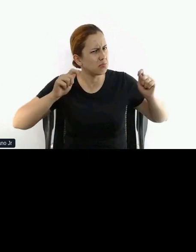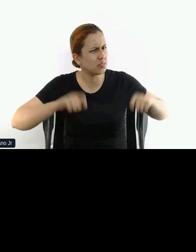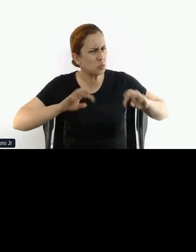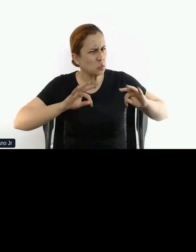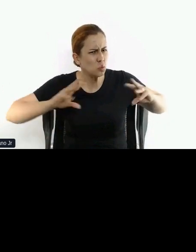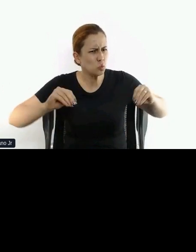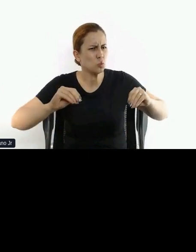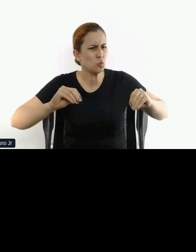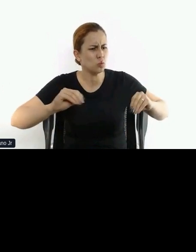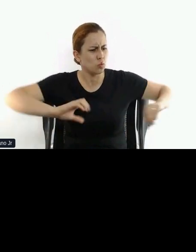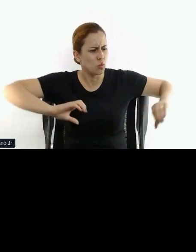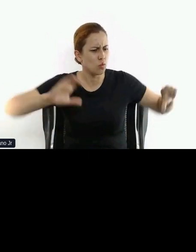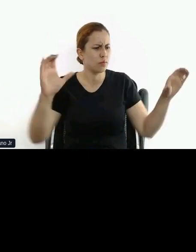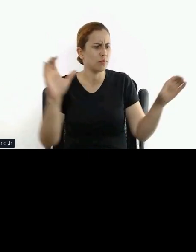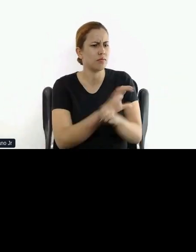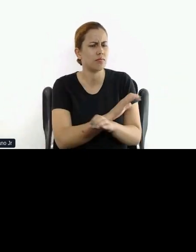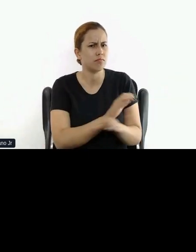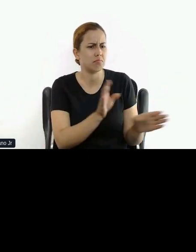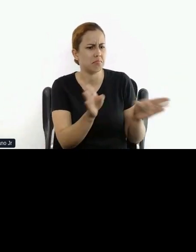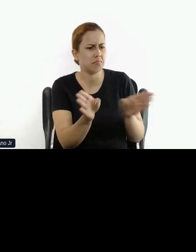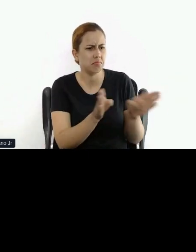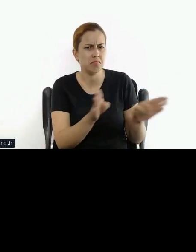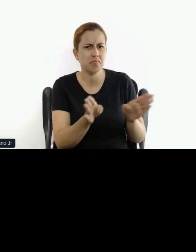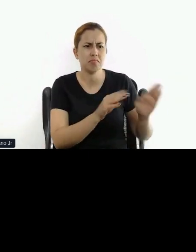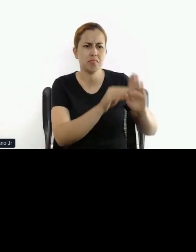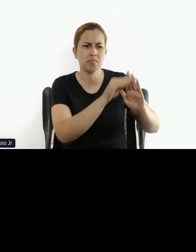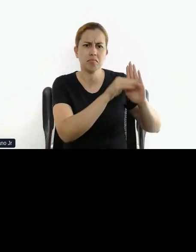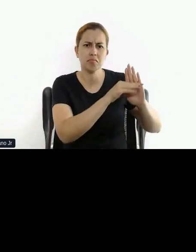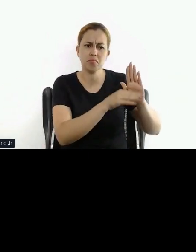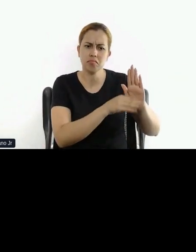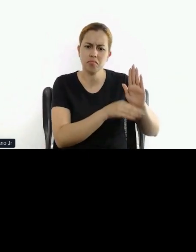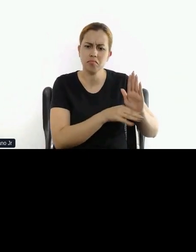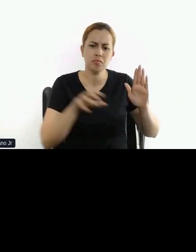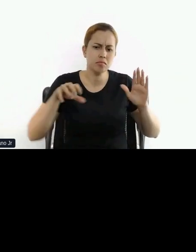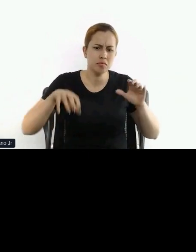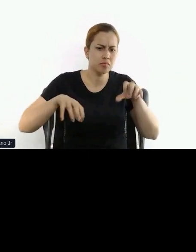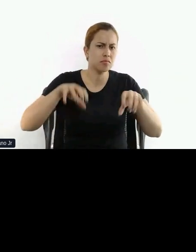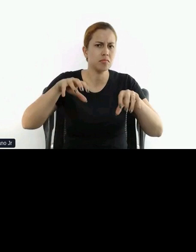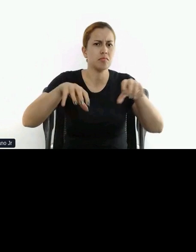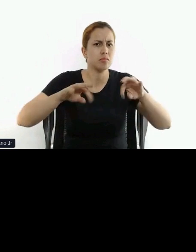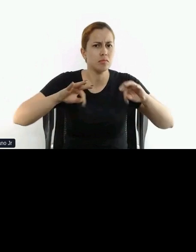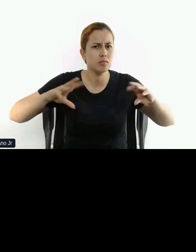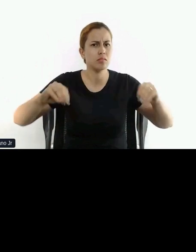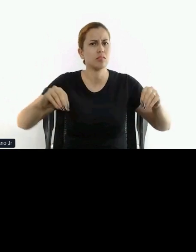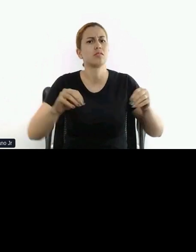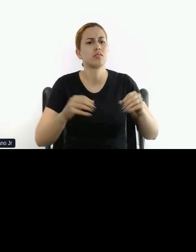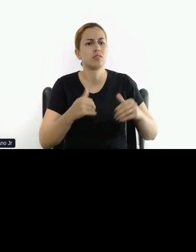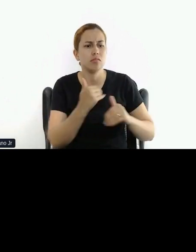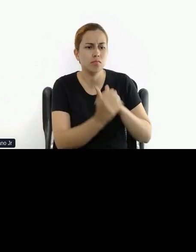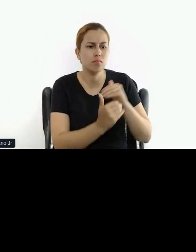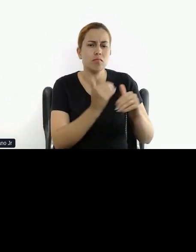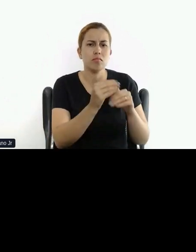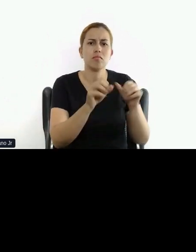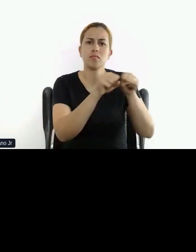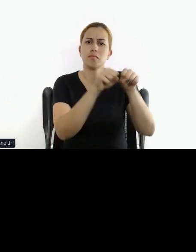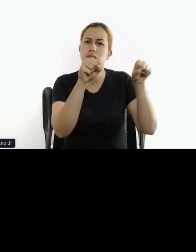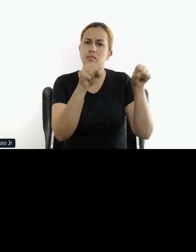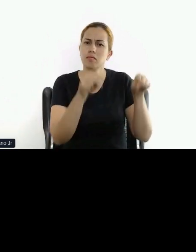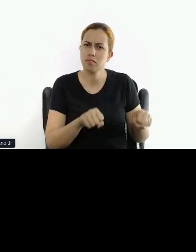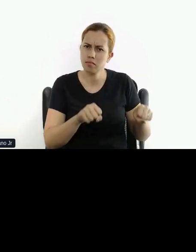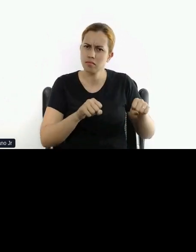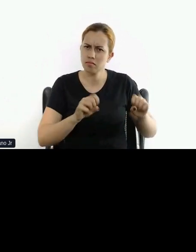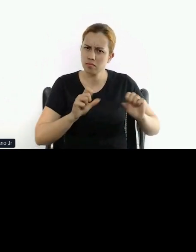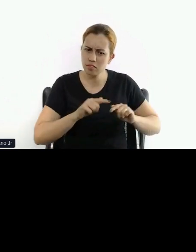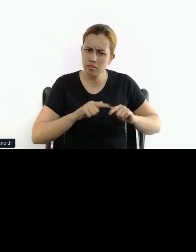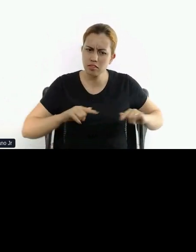acessibilidade por padrão, né, em organização, no desenvolvimento de sistemas, em geral, né? E aí,